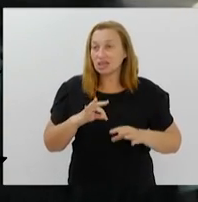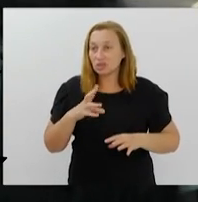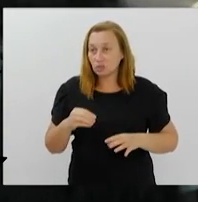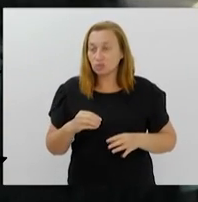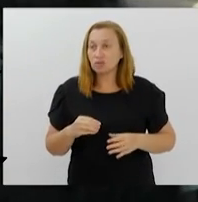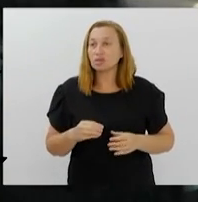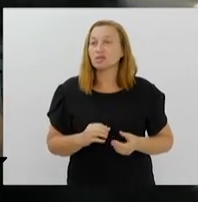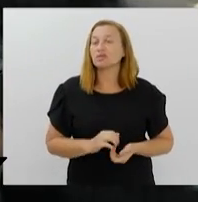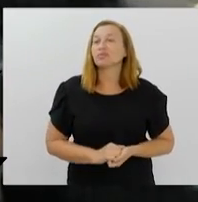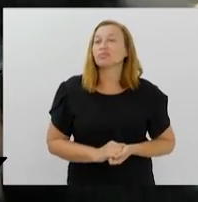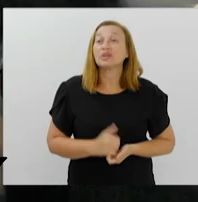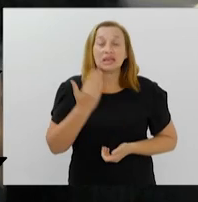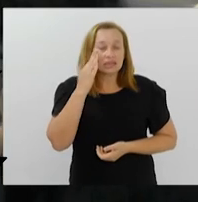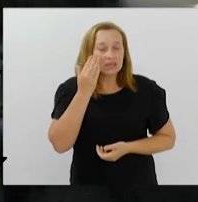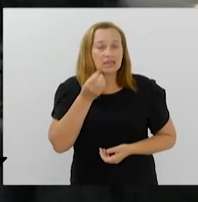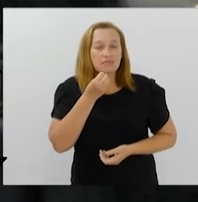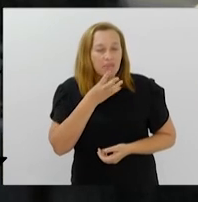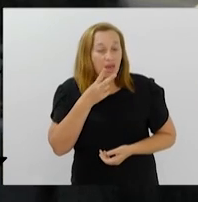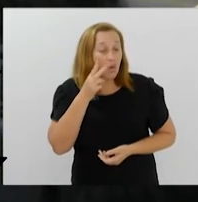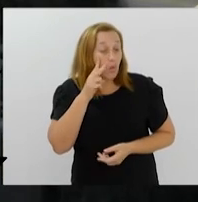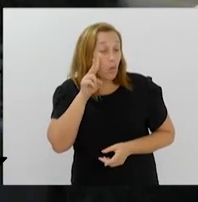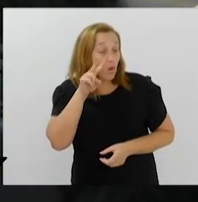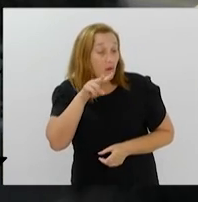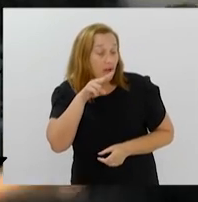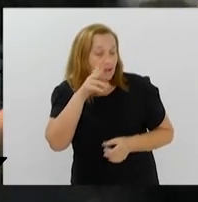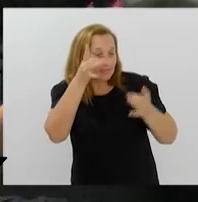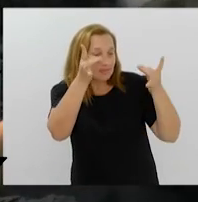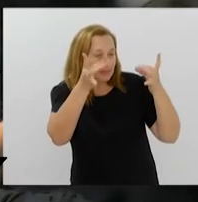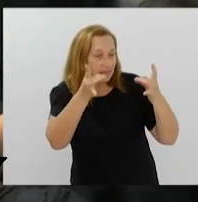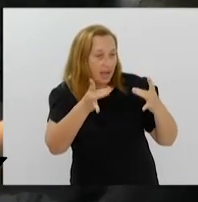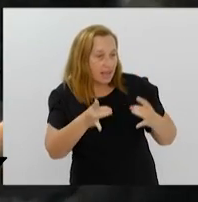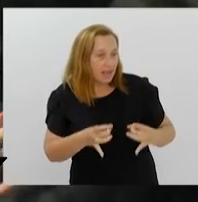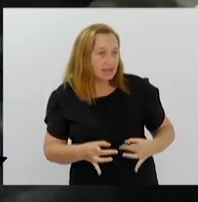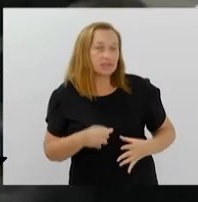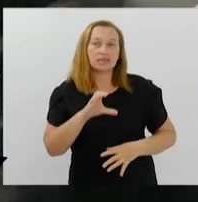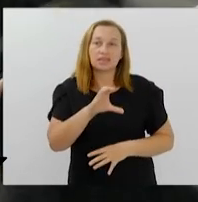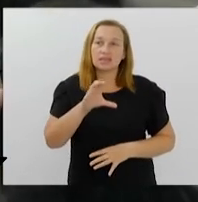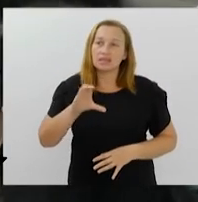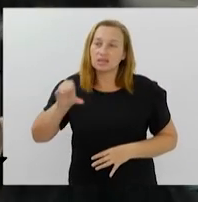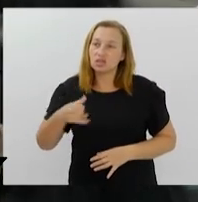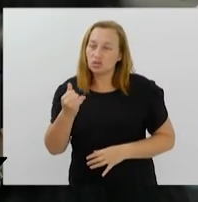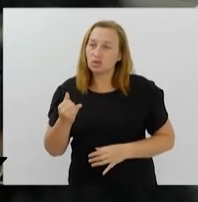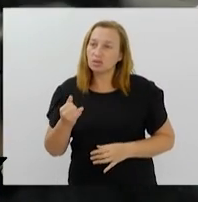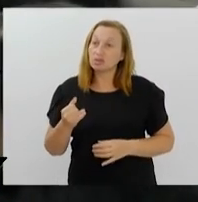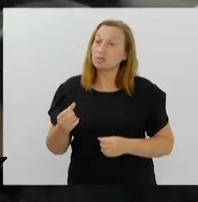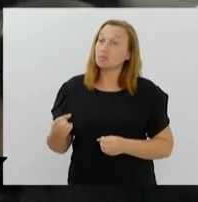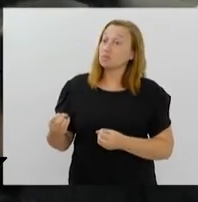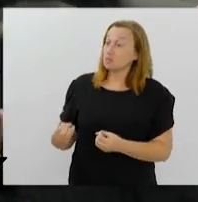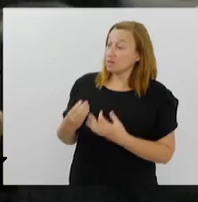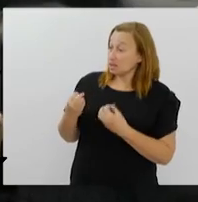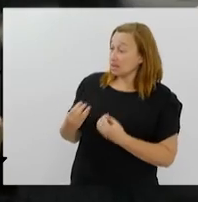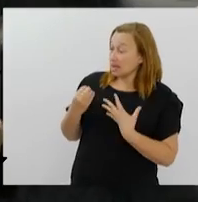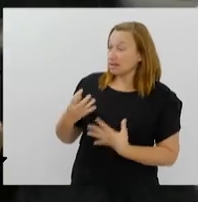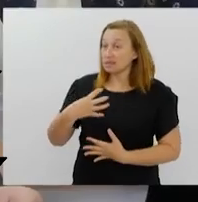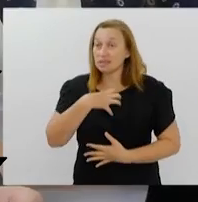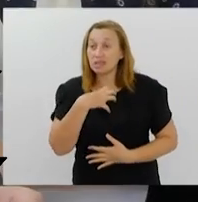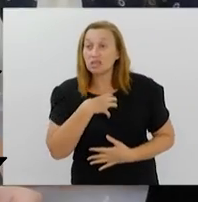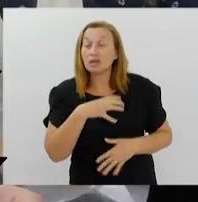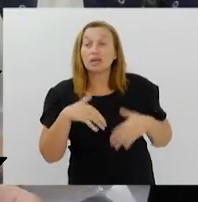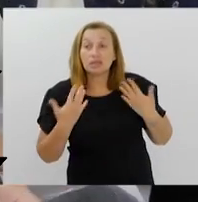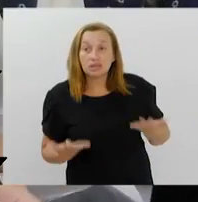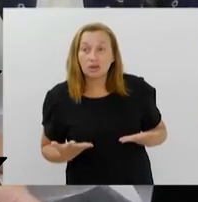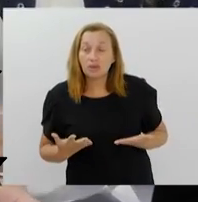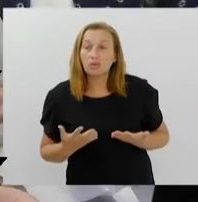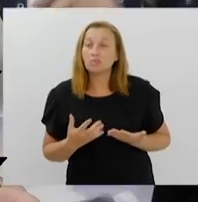especialista Como disse ela tem olhos de Lince pros detalhes na ccj cansa de nos dar aulas nesse sentido então